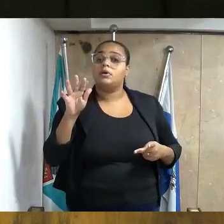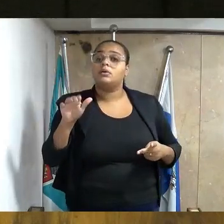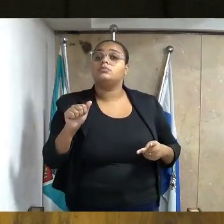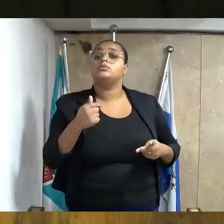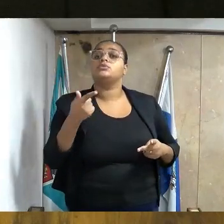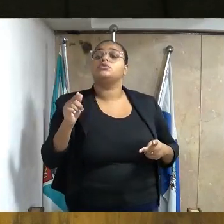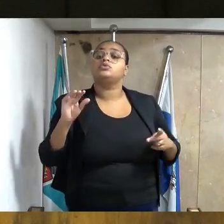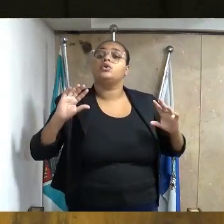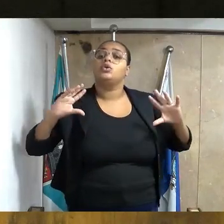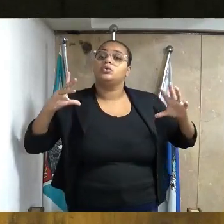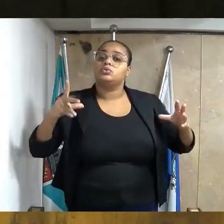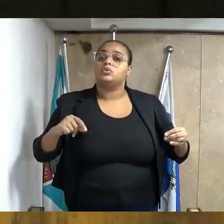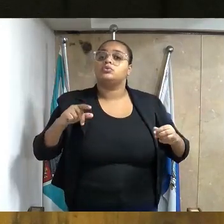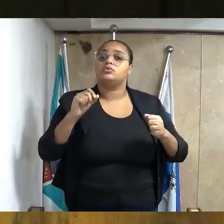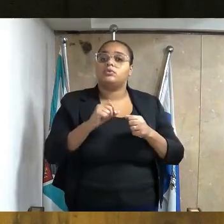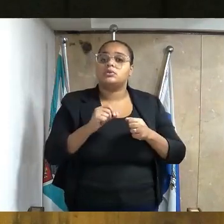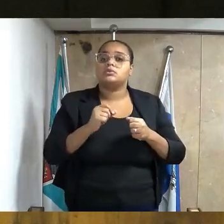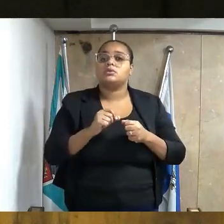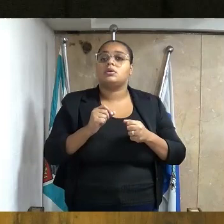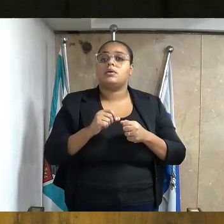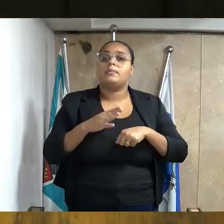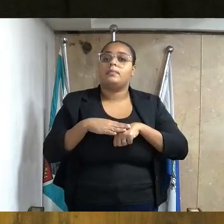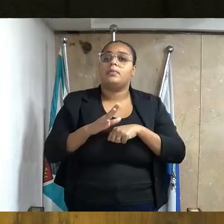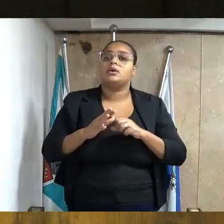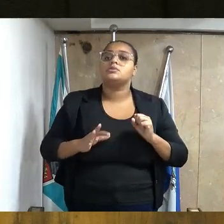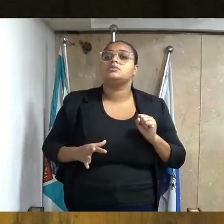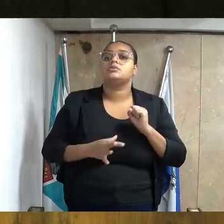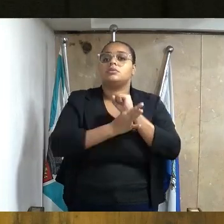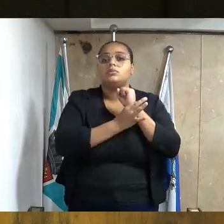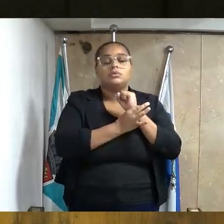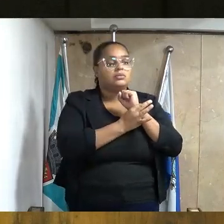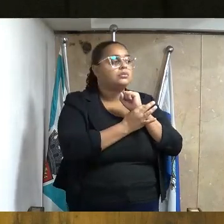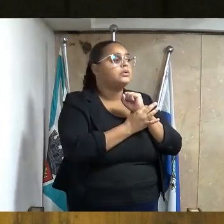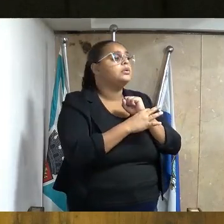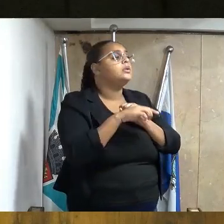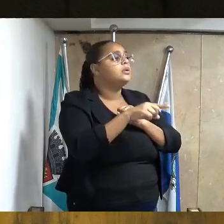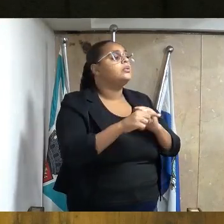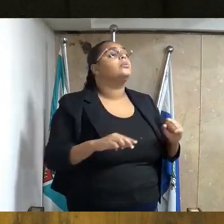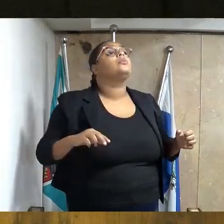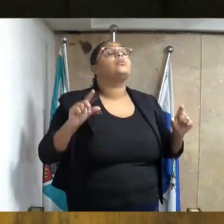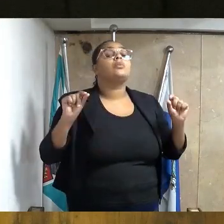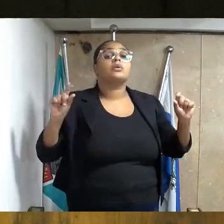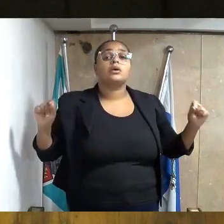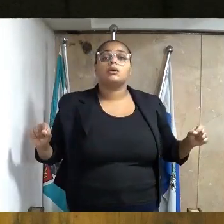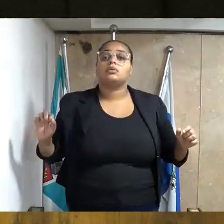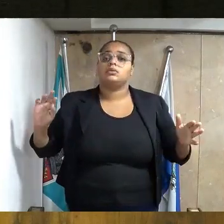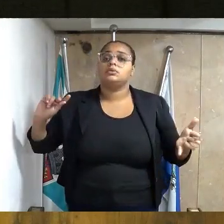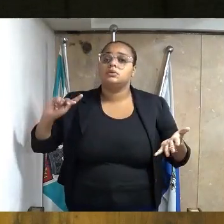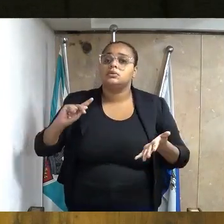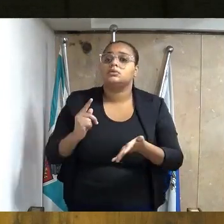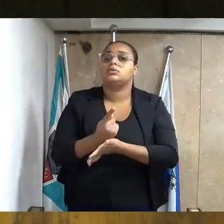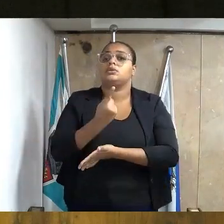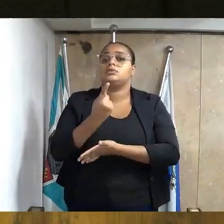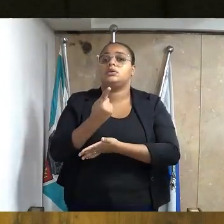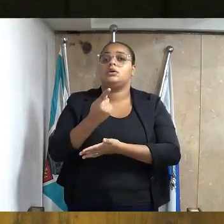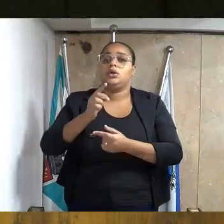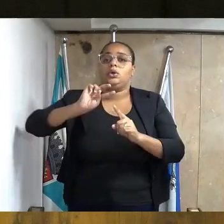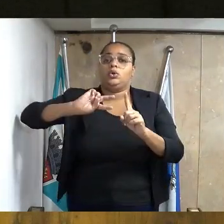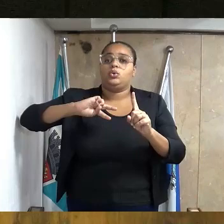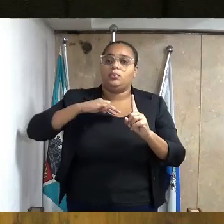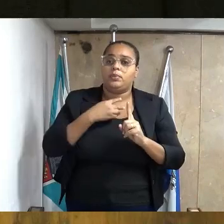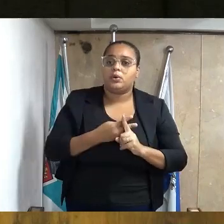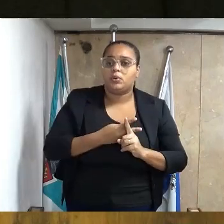trânsito mais seguro. A gente não quer ninguém morrendo. A quantidade de acidentes que acontece triplicou. Não aqui em